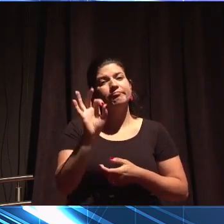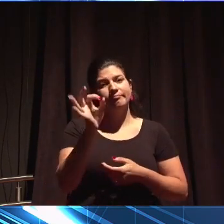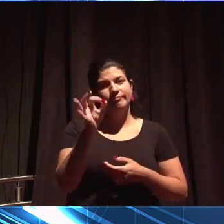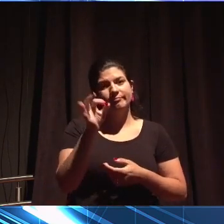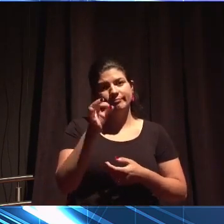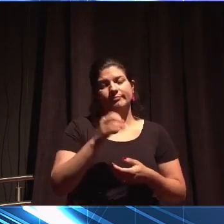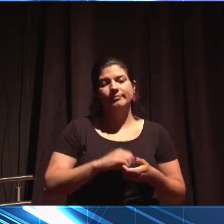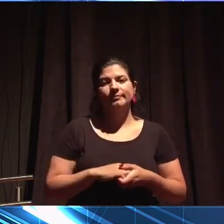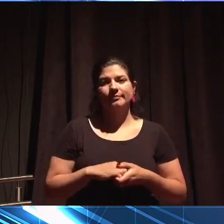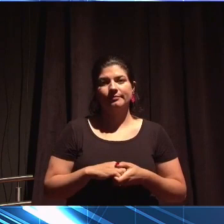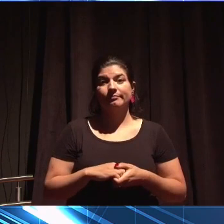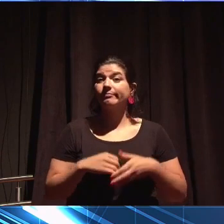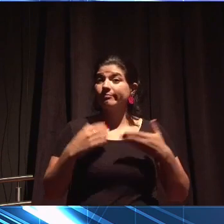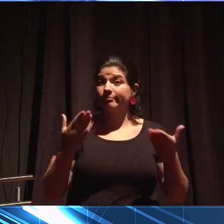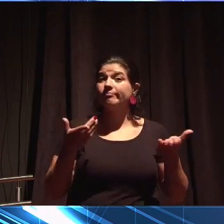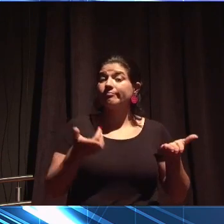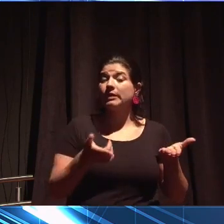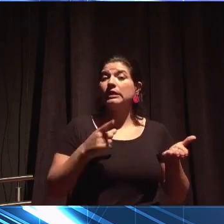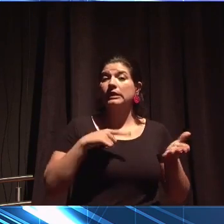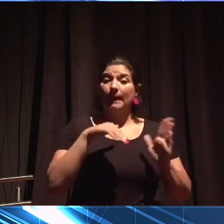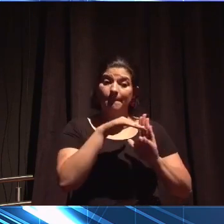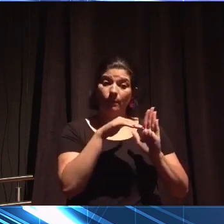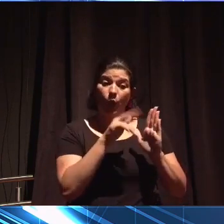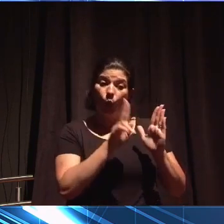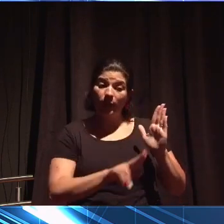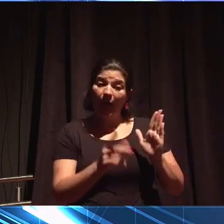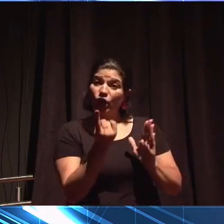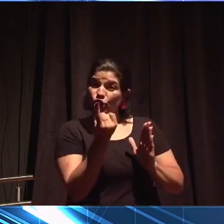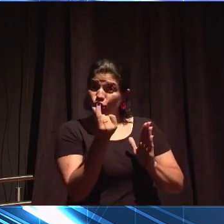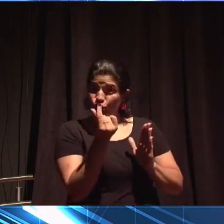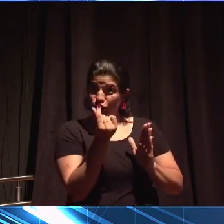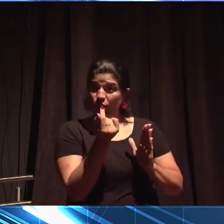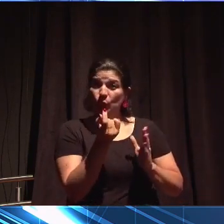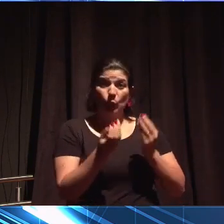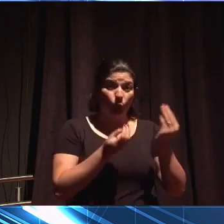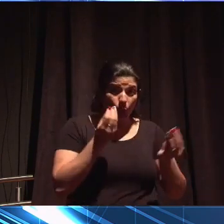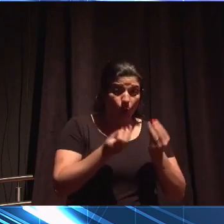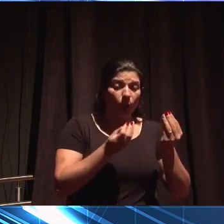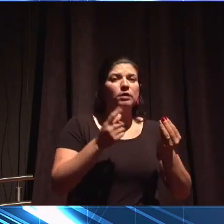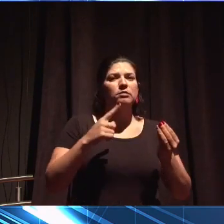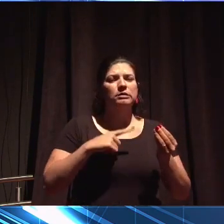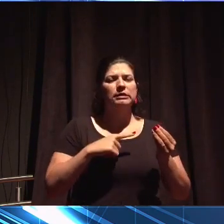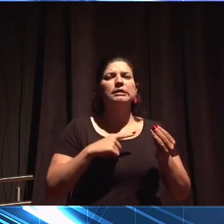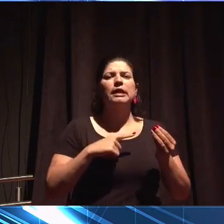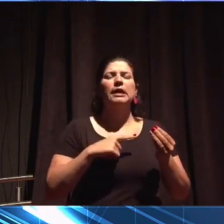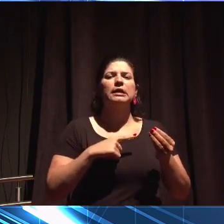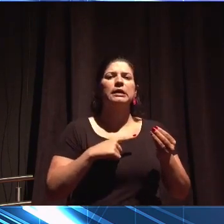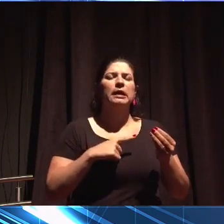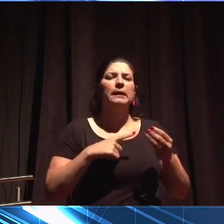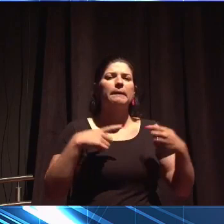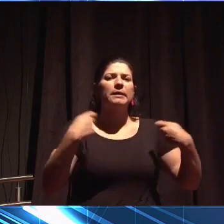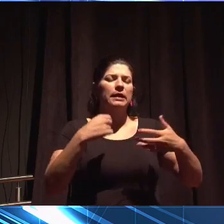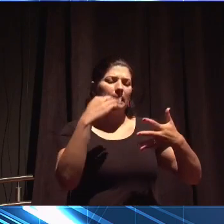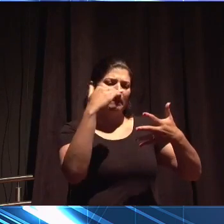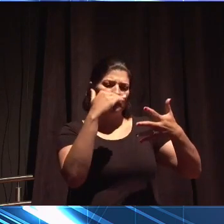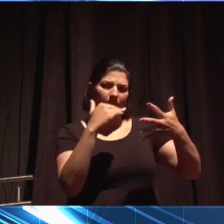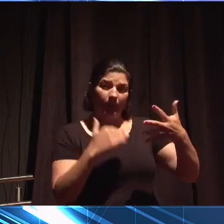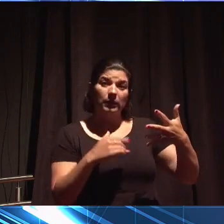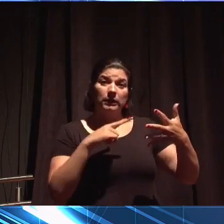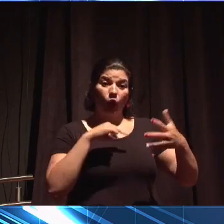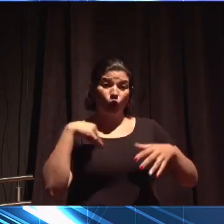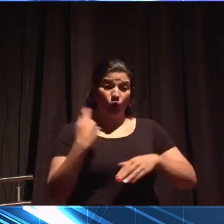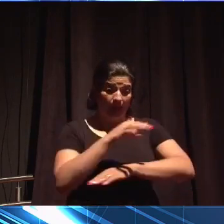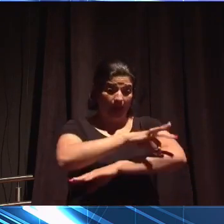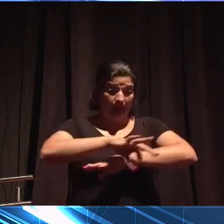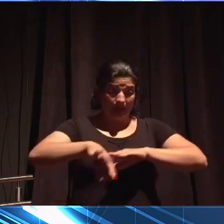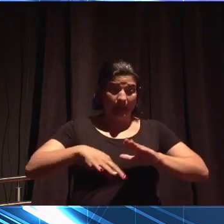Exatamente. Nesse ponto de plano de utilização de recursos, muitas vezes o requisito vem para a nossa mão, como arquiteto, como desenvolvedor, do